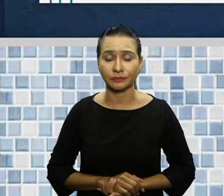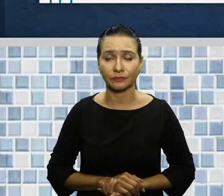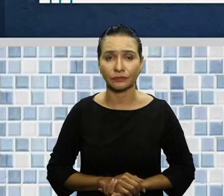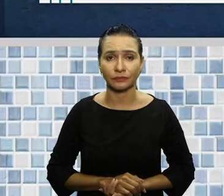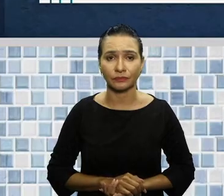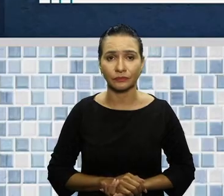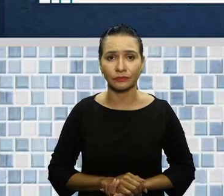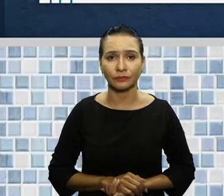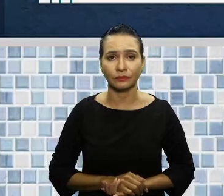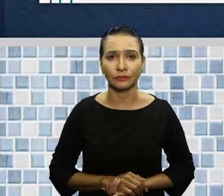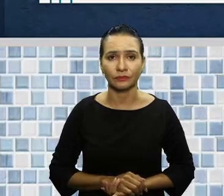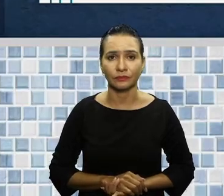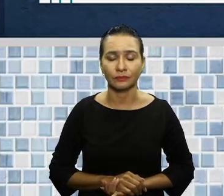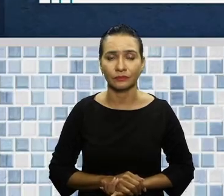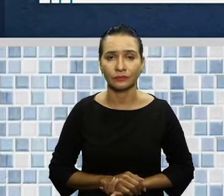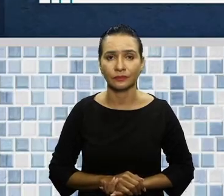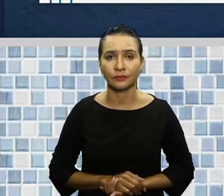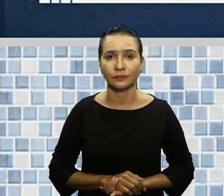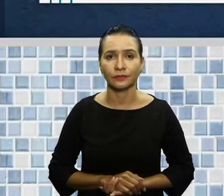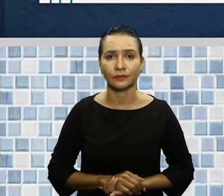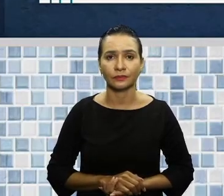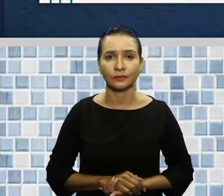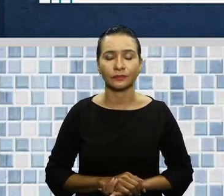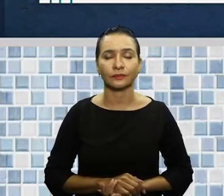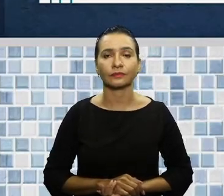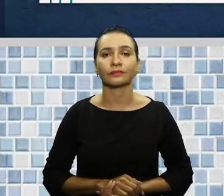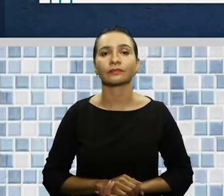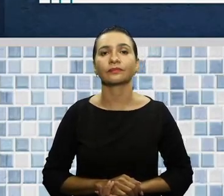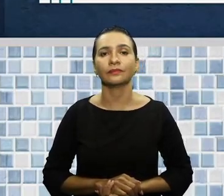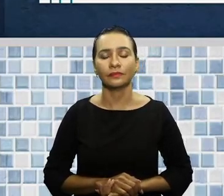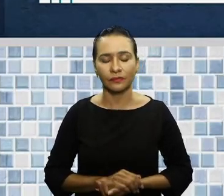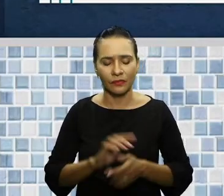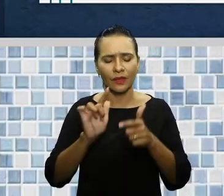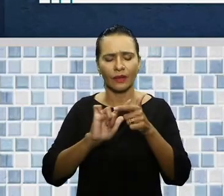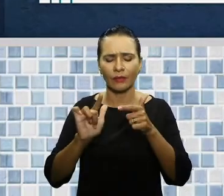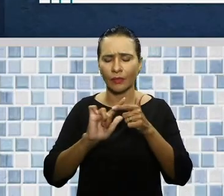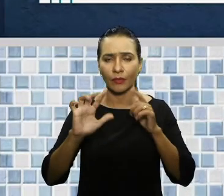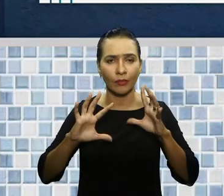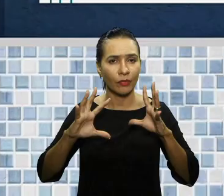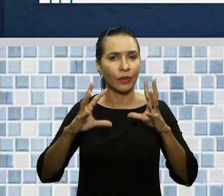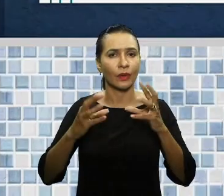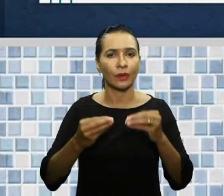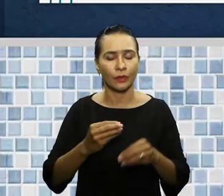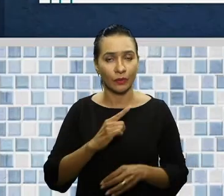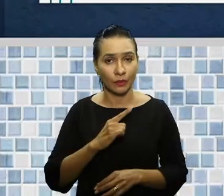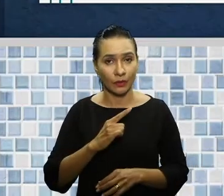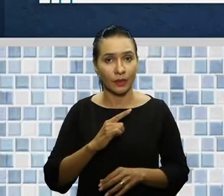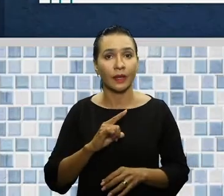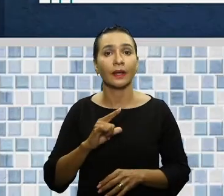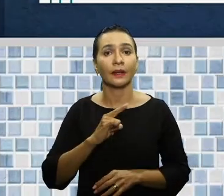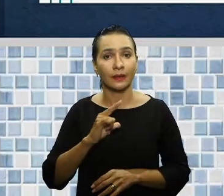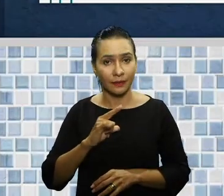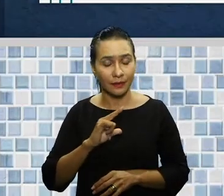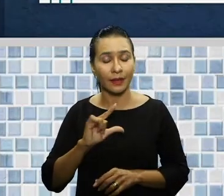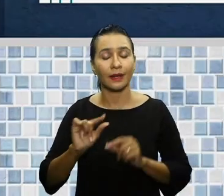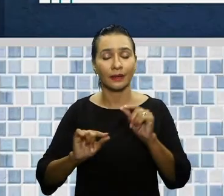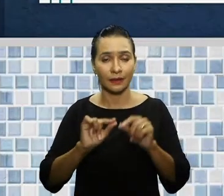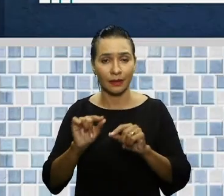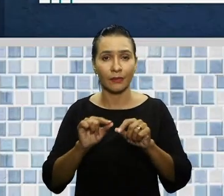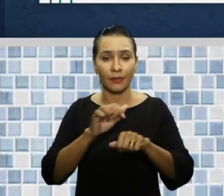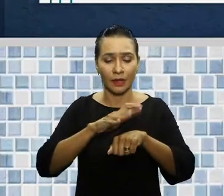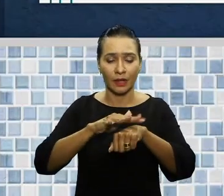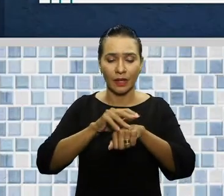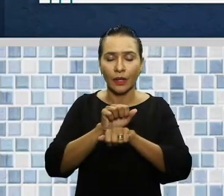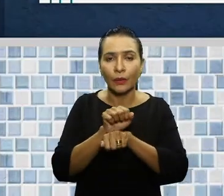com esse tipo de evento, né? E além de todos esses problemas, há também a veiculação de doenças